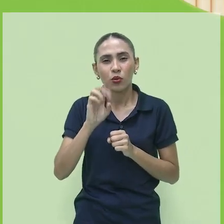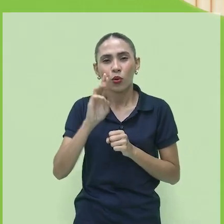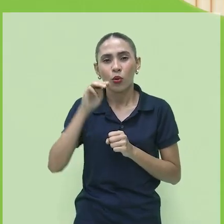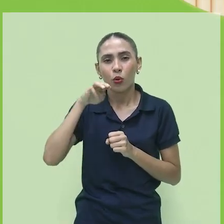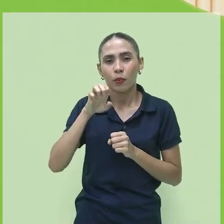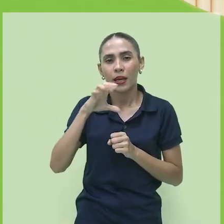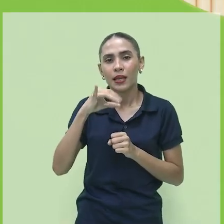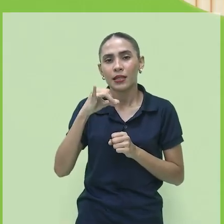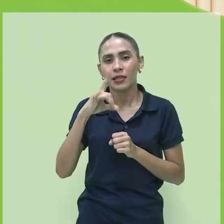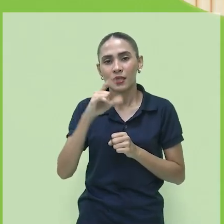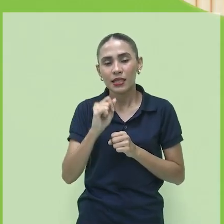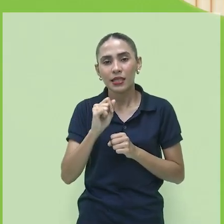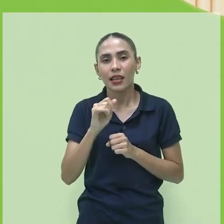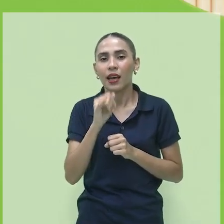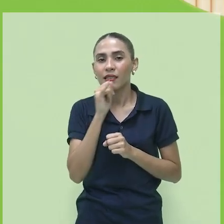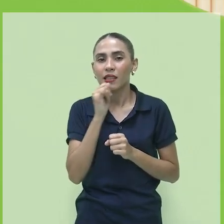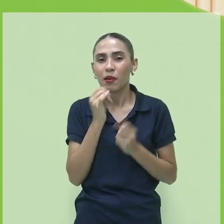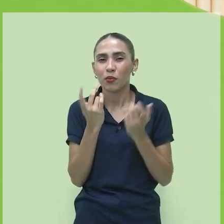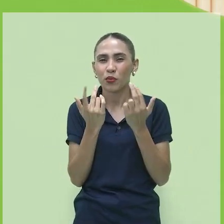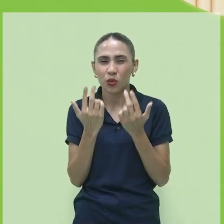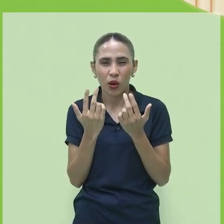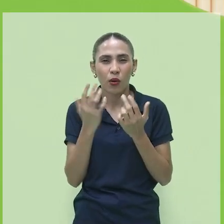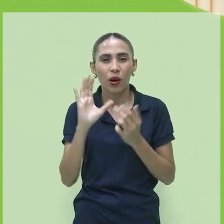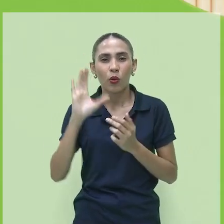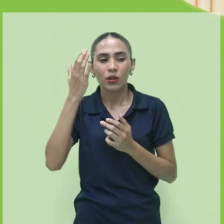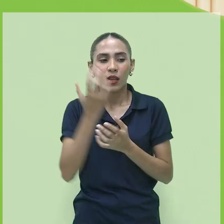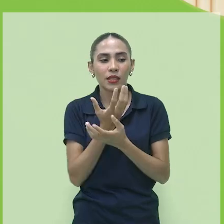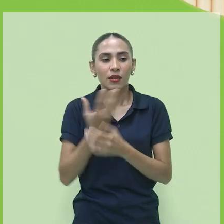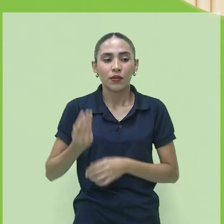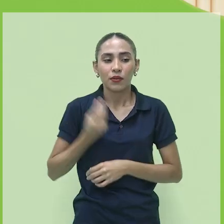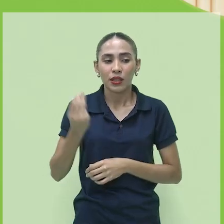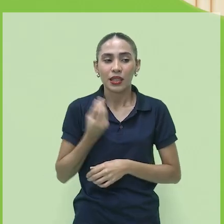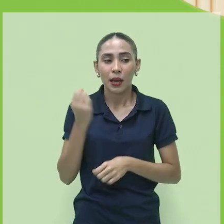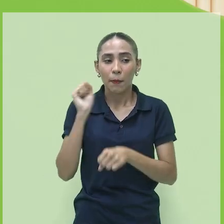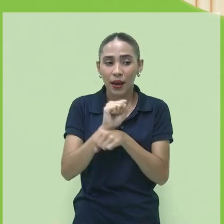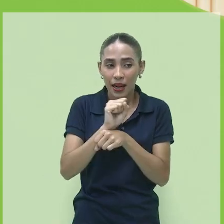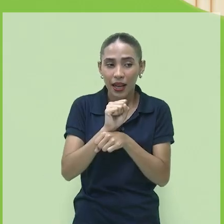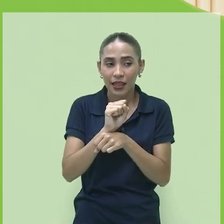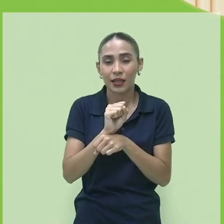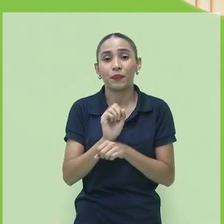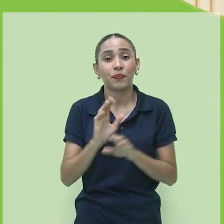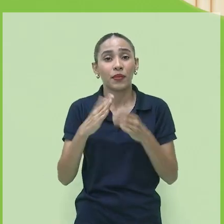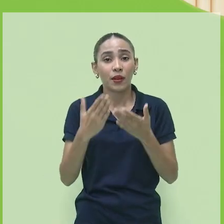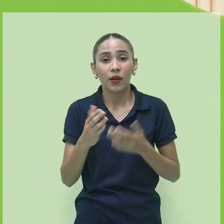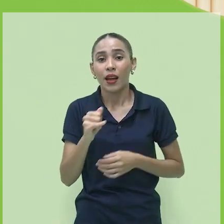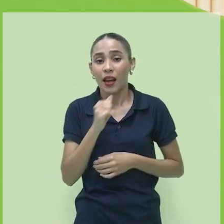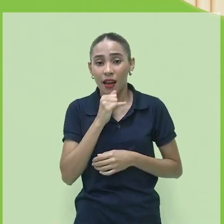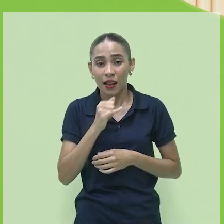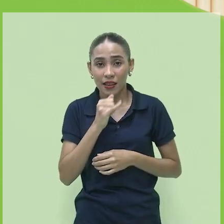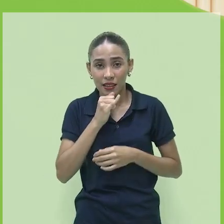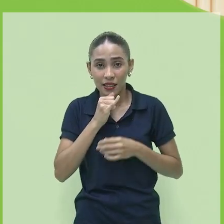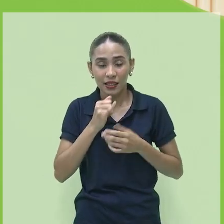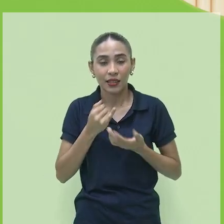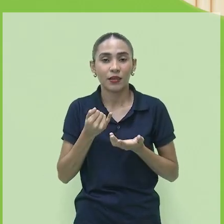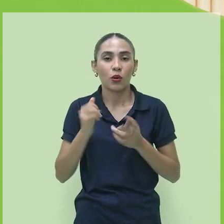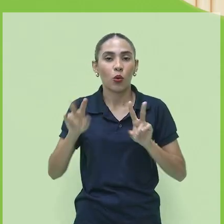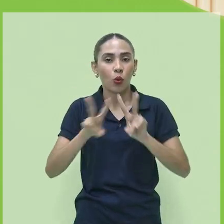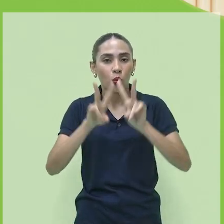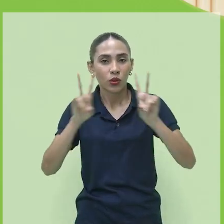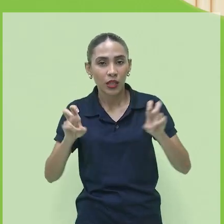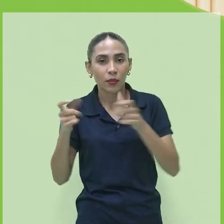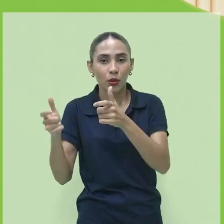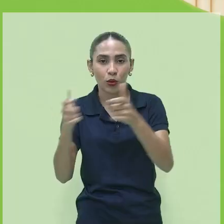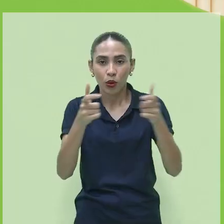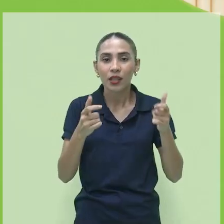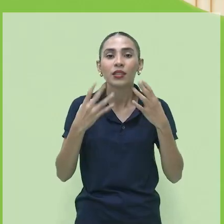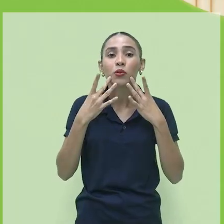como acontece aí nos desertos aqui no nosso planeta. Ainda sobre o tema aí dos